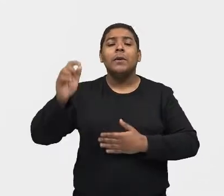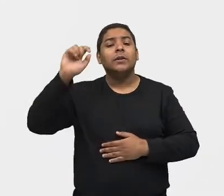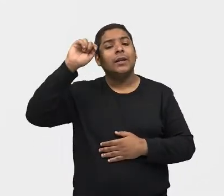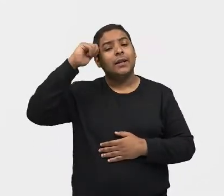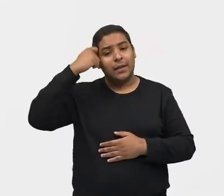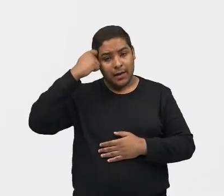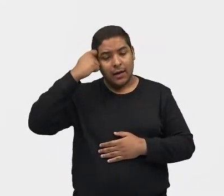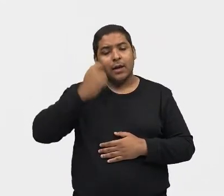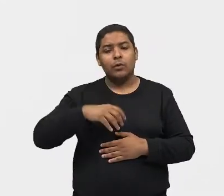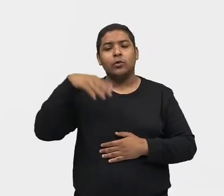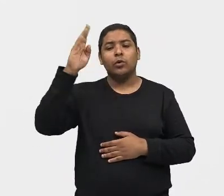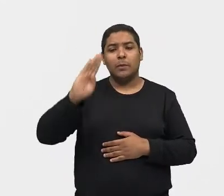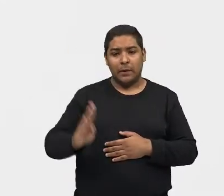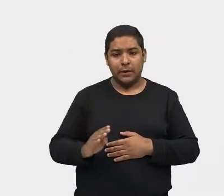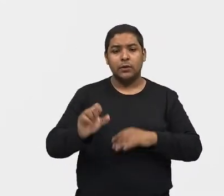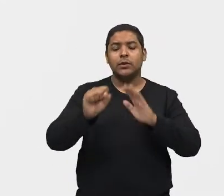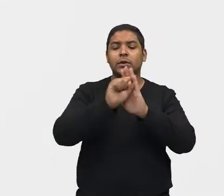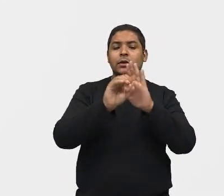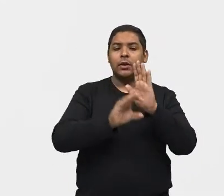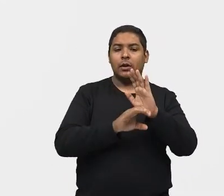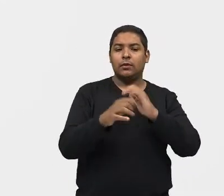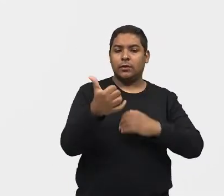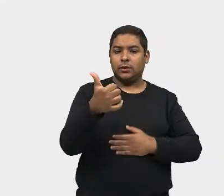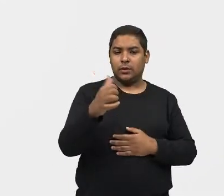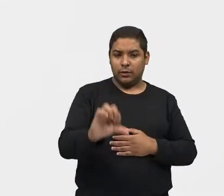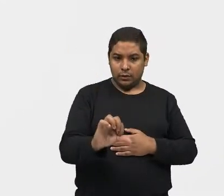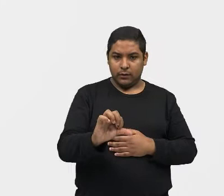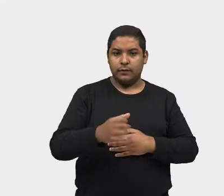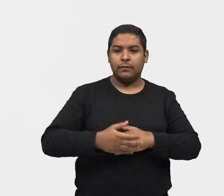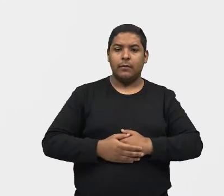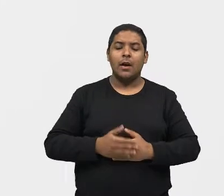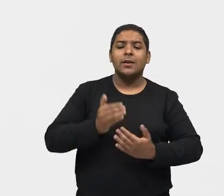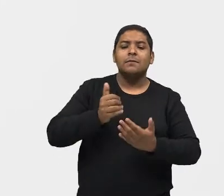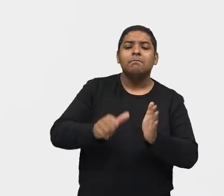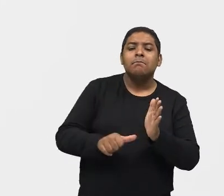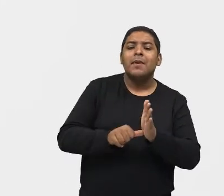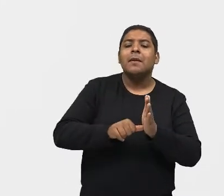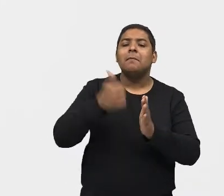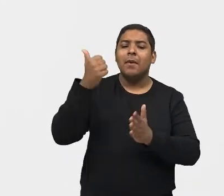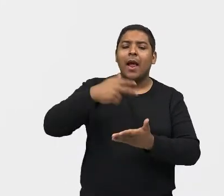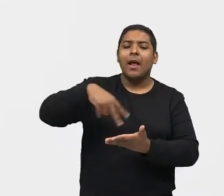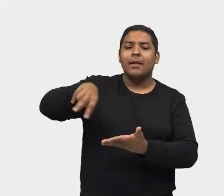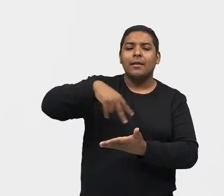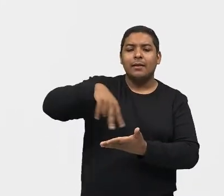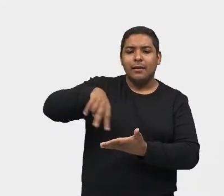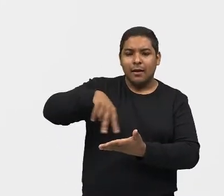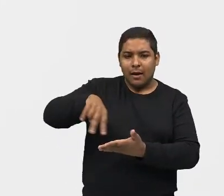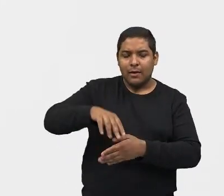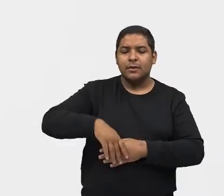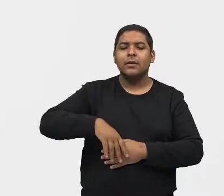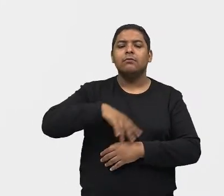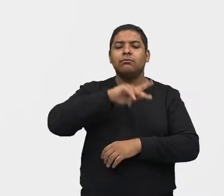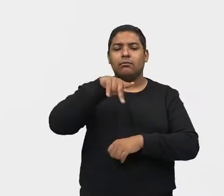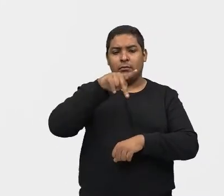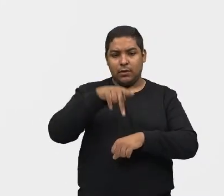durante o século XIX. Foi uma das primeiras danças realizadas nas cidades do país. Então, quais foram